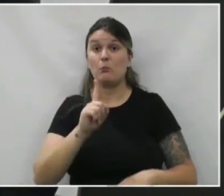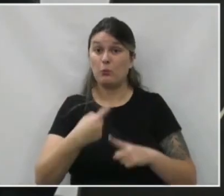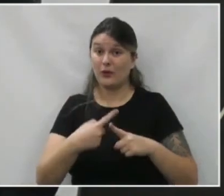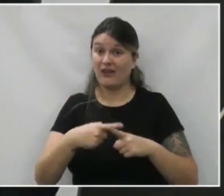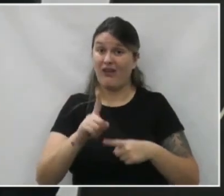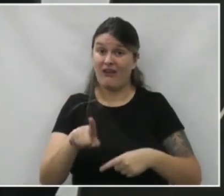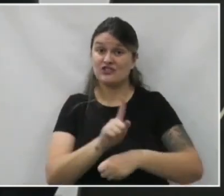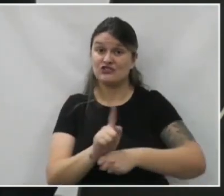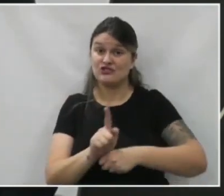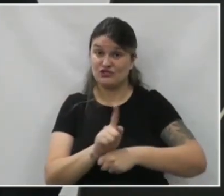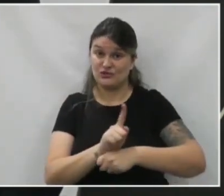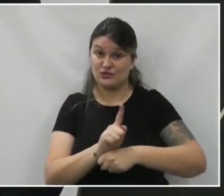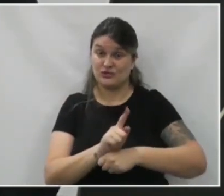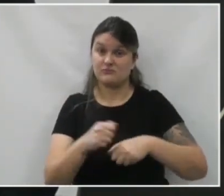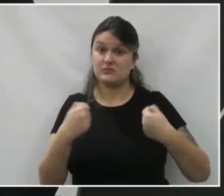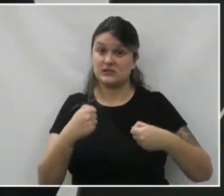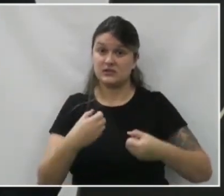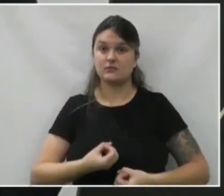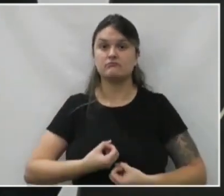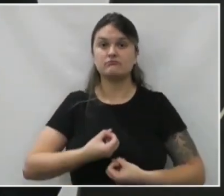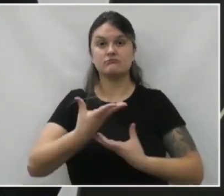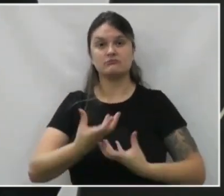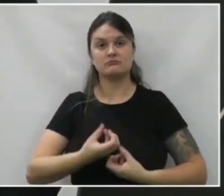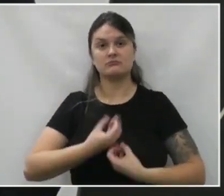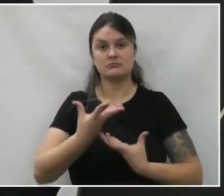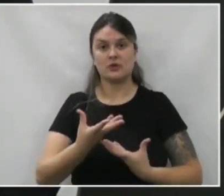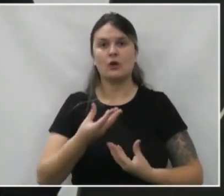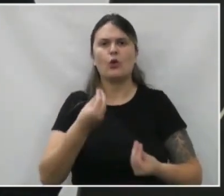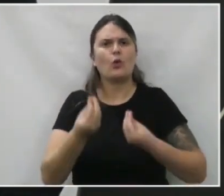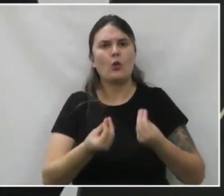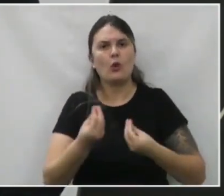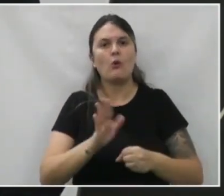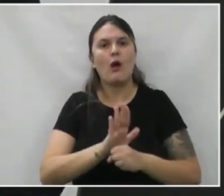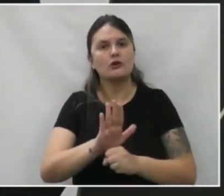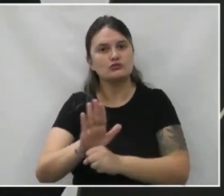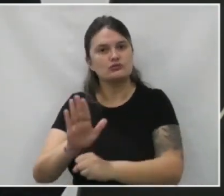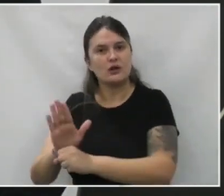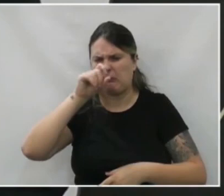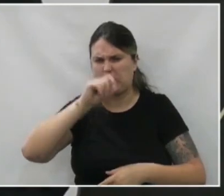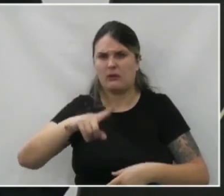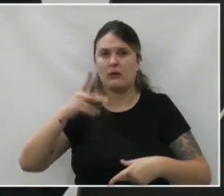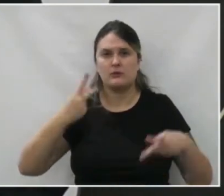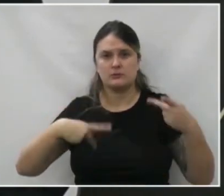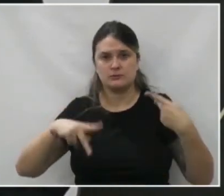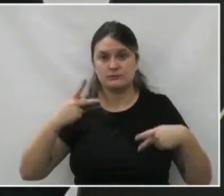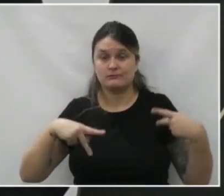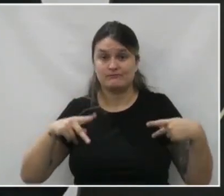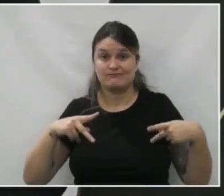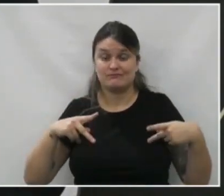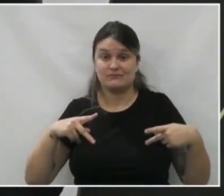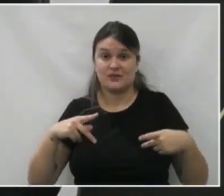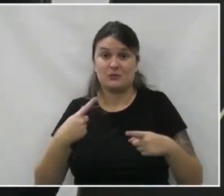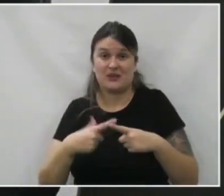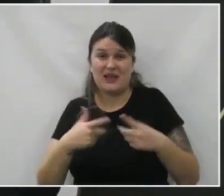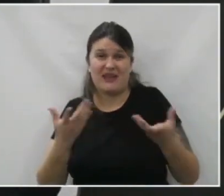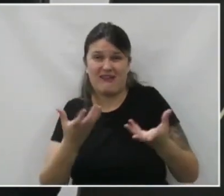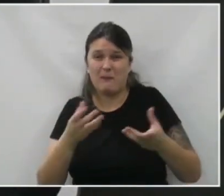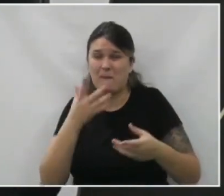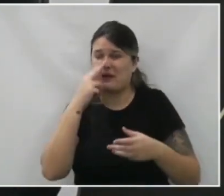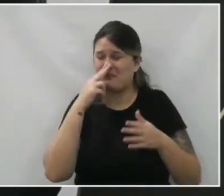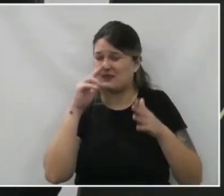as medidas serem reavaliadas a qualquer momento. União da Vitória, 14 de abril de 2020.